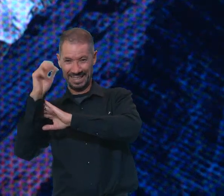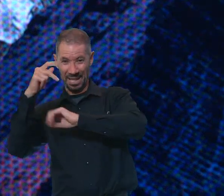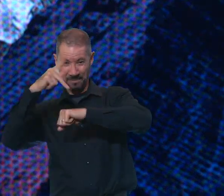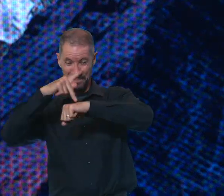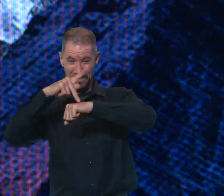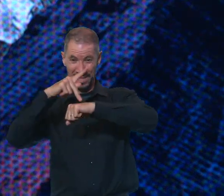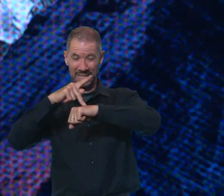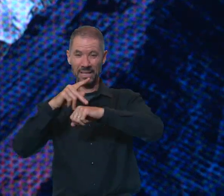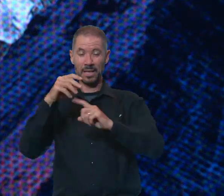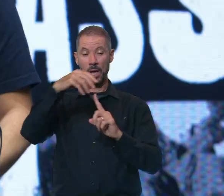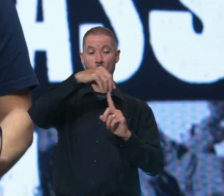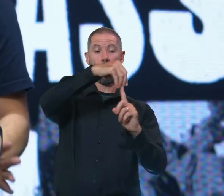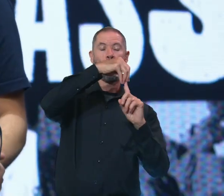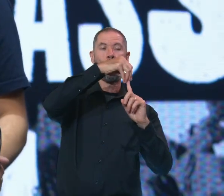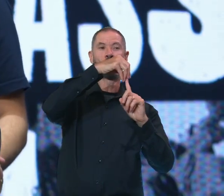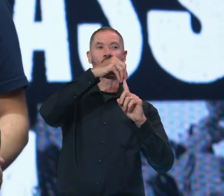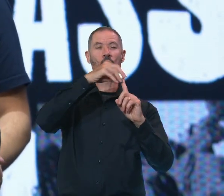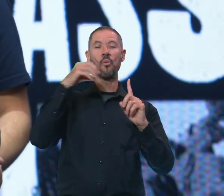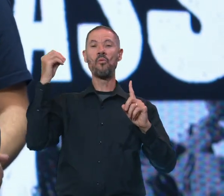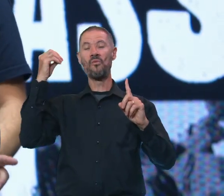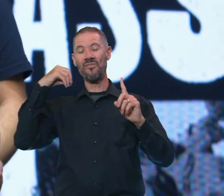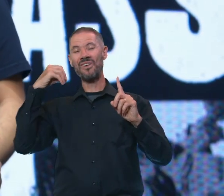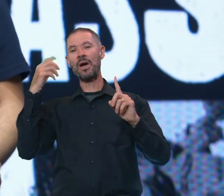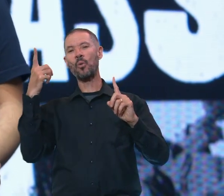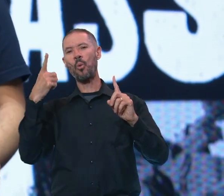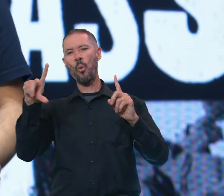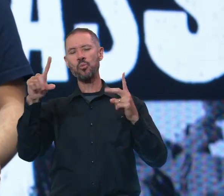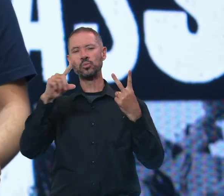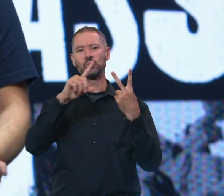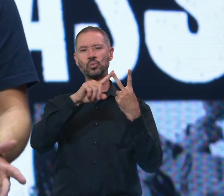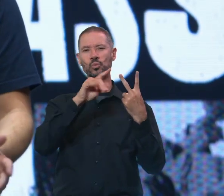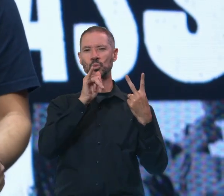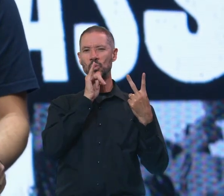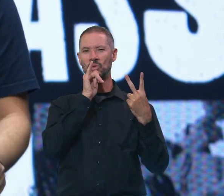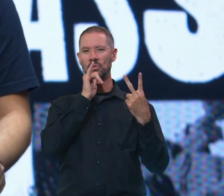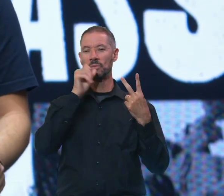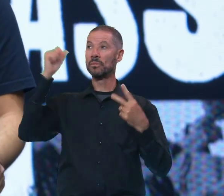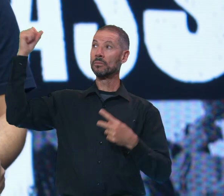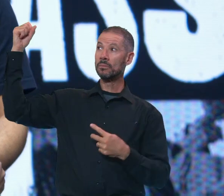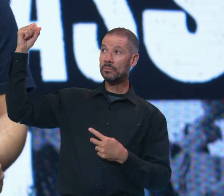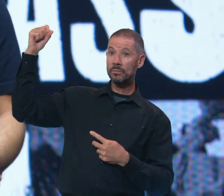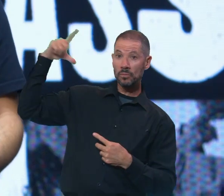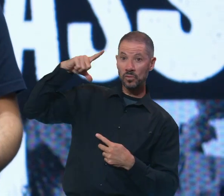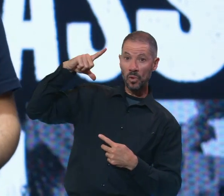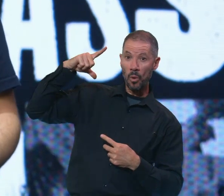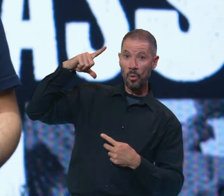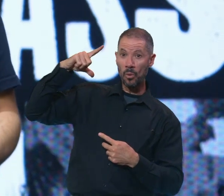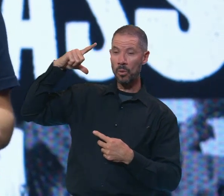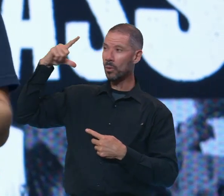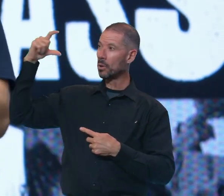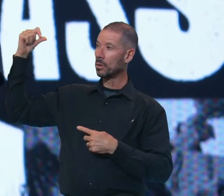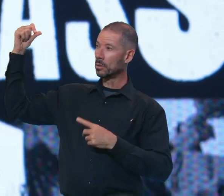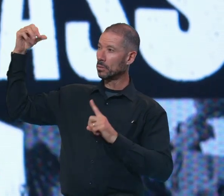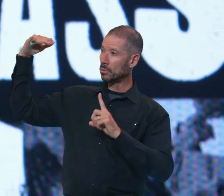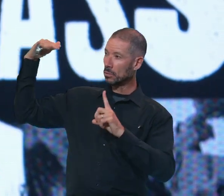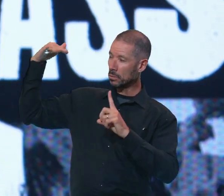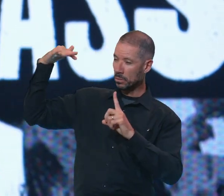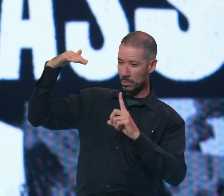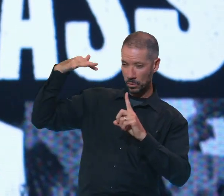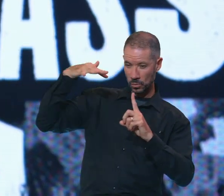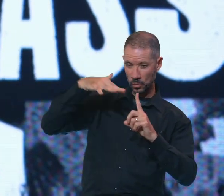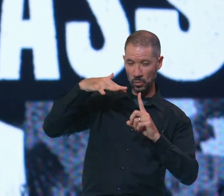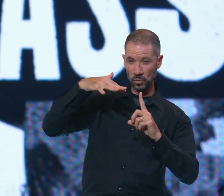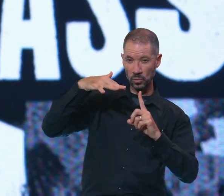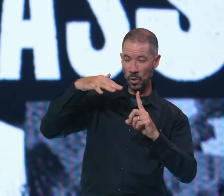não é o único ponto fraco. Existe outro, por exemplo, o Sol. Se ele não recebe